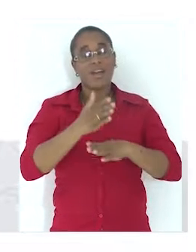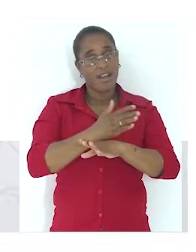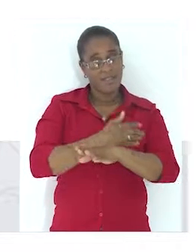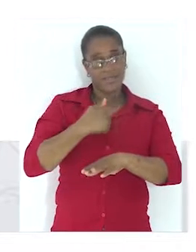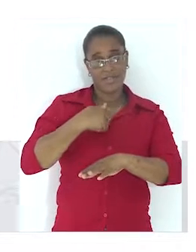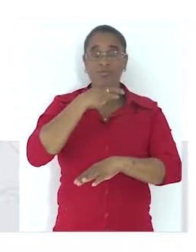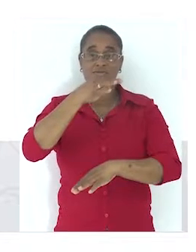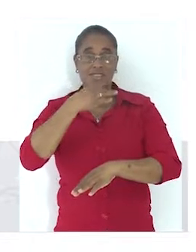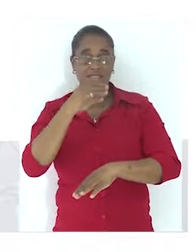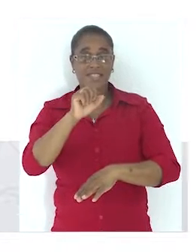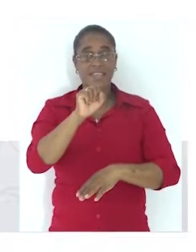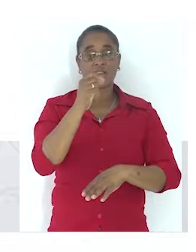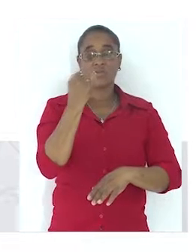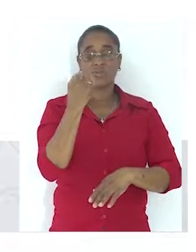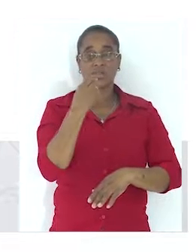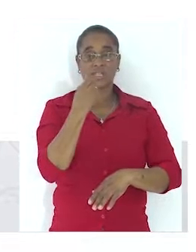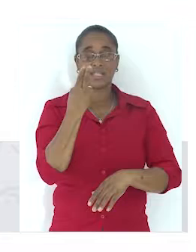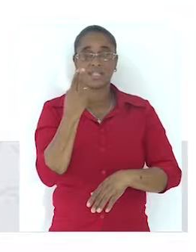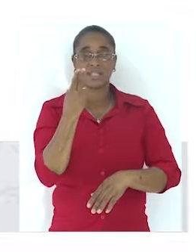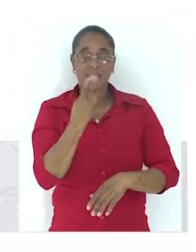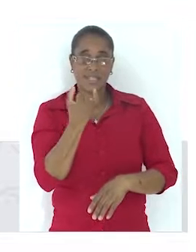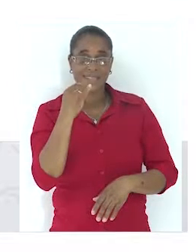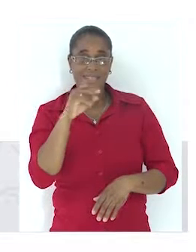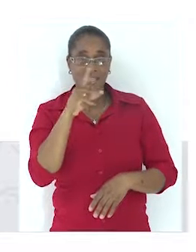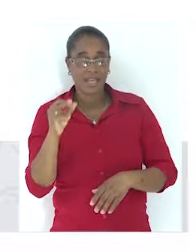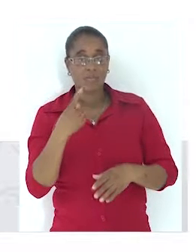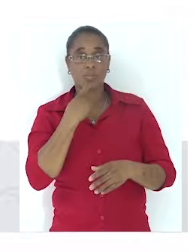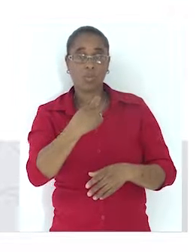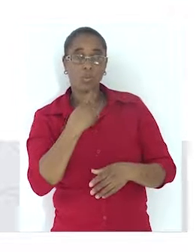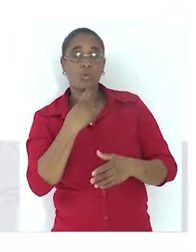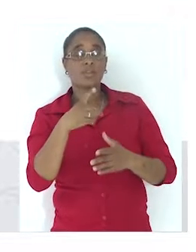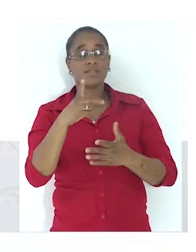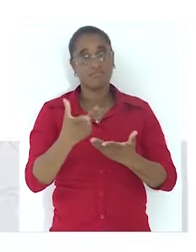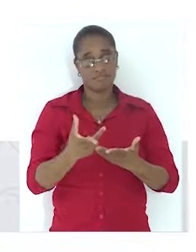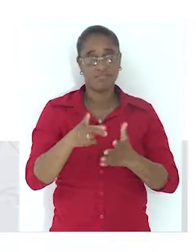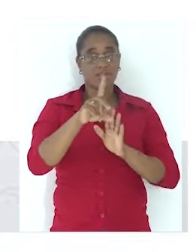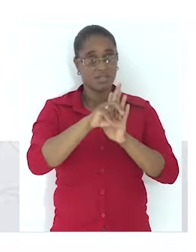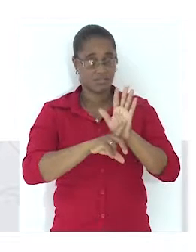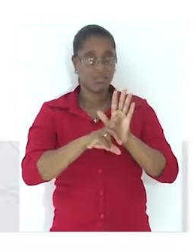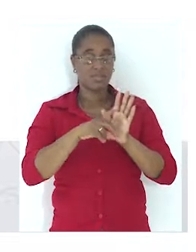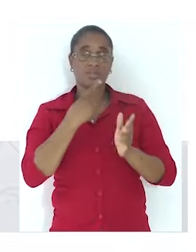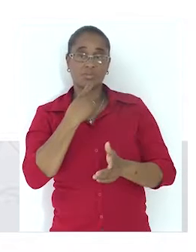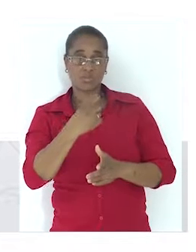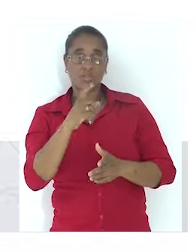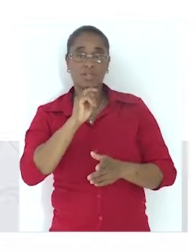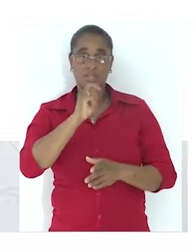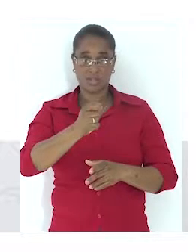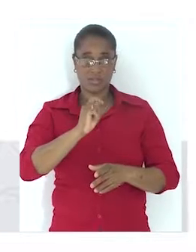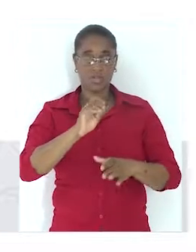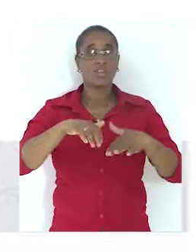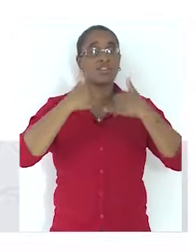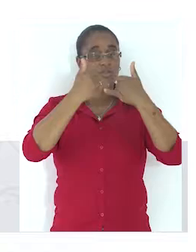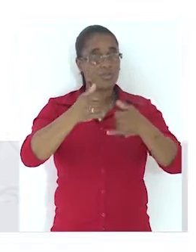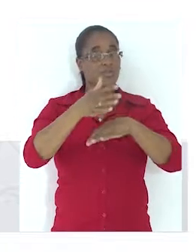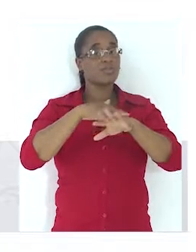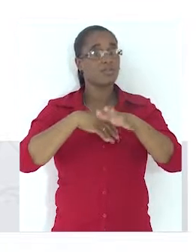guião da entrevista. E temos que fazer depois uma revisão do